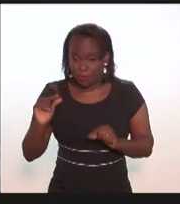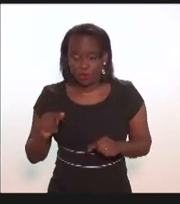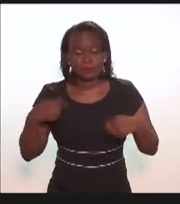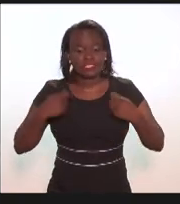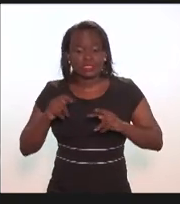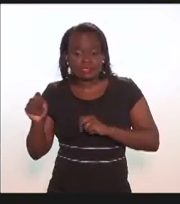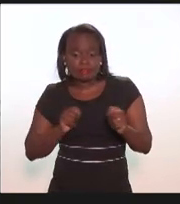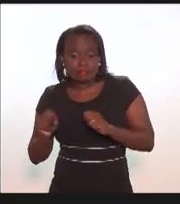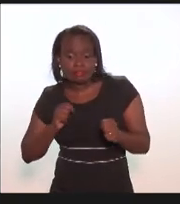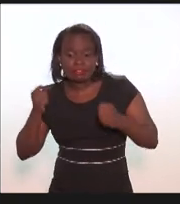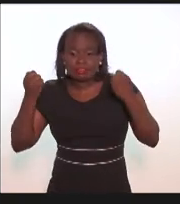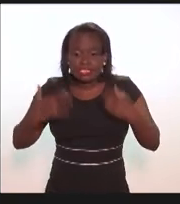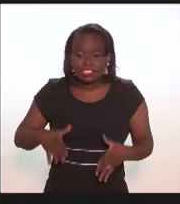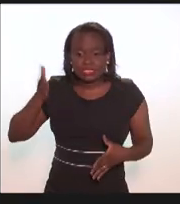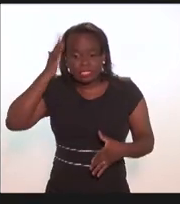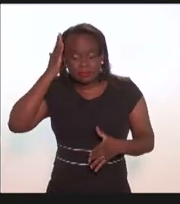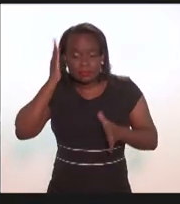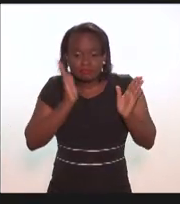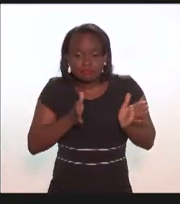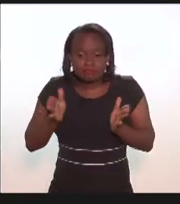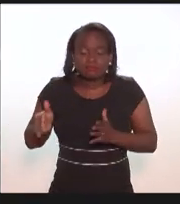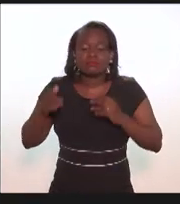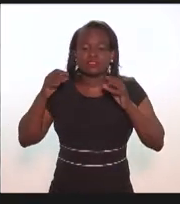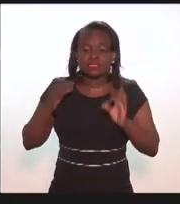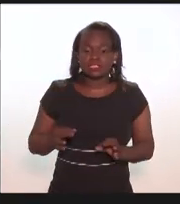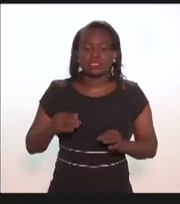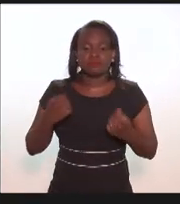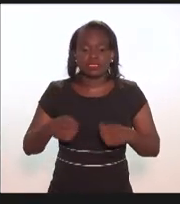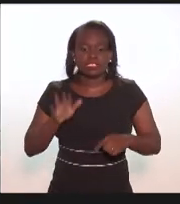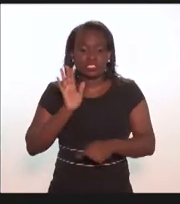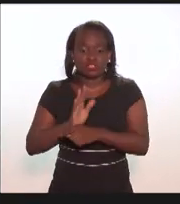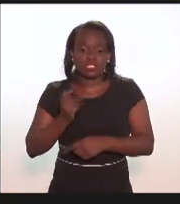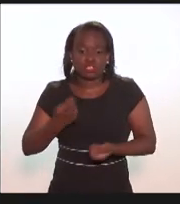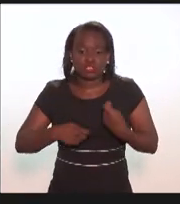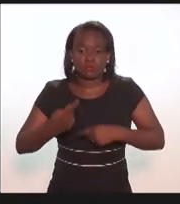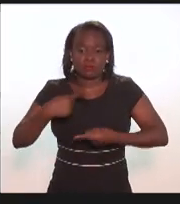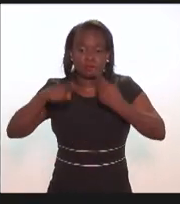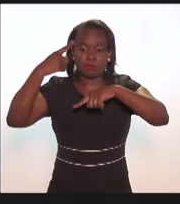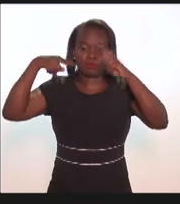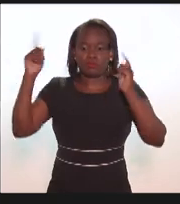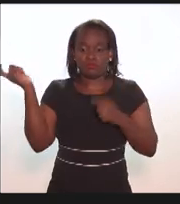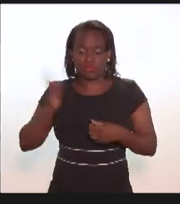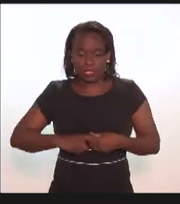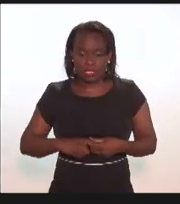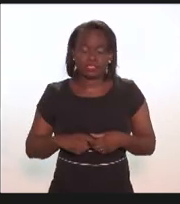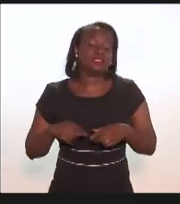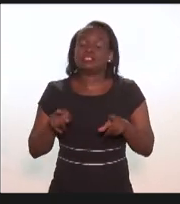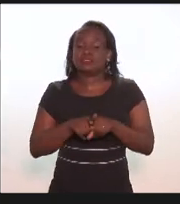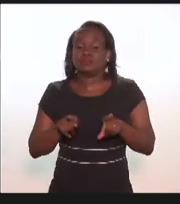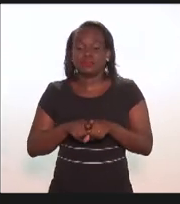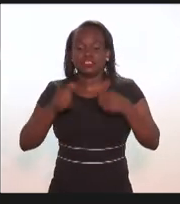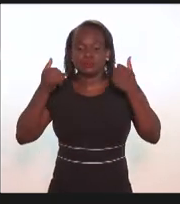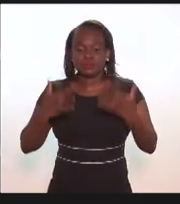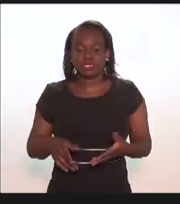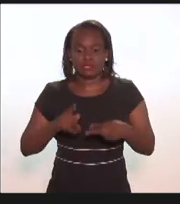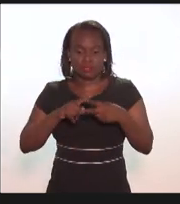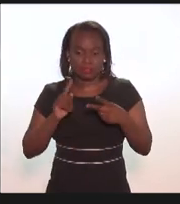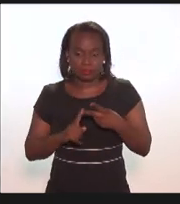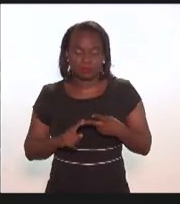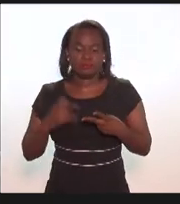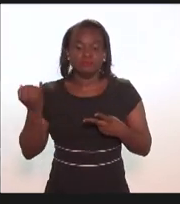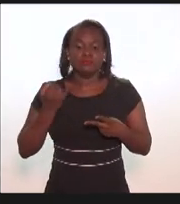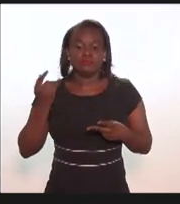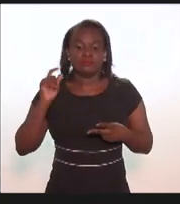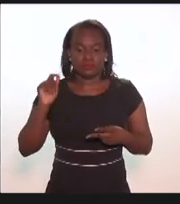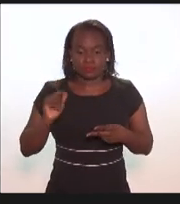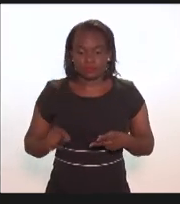gastar melhor, e precisa a economia voltar a crescer e a base para a arrecadação. Só colocar duas coisinhas, Guilherme.